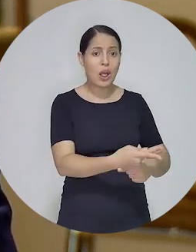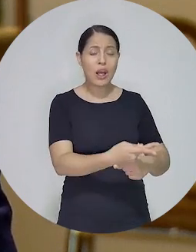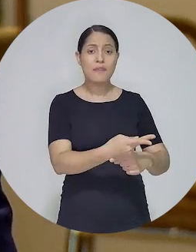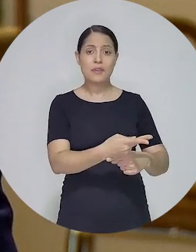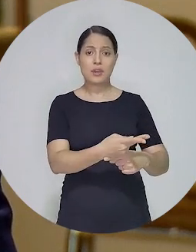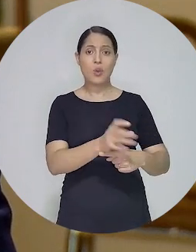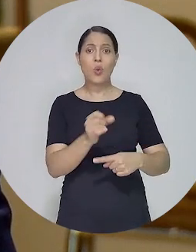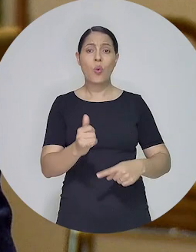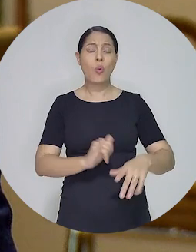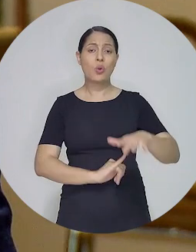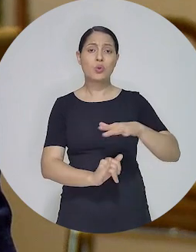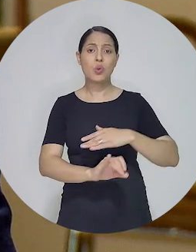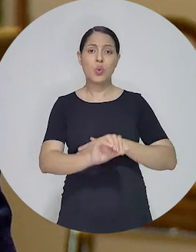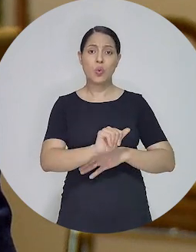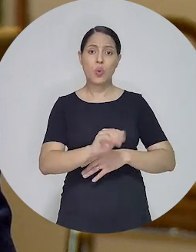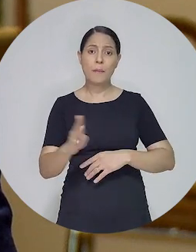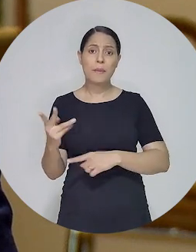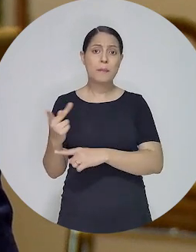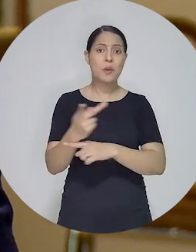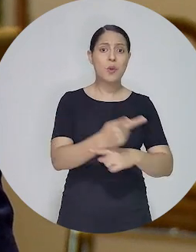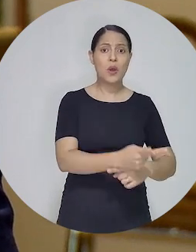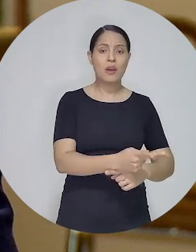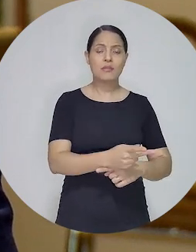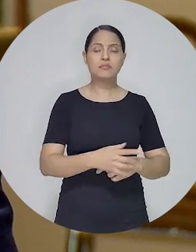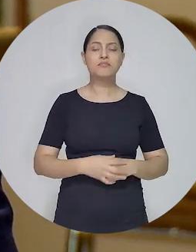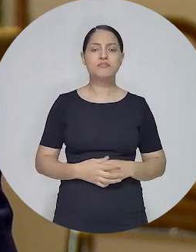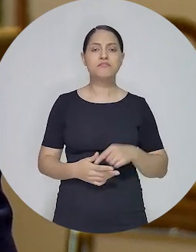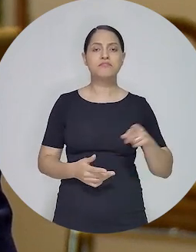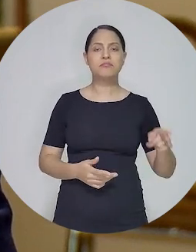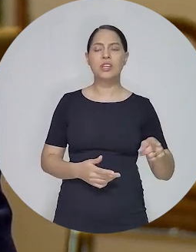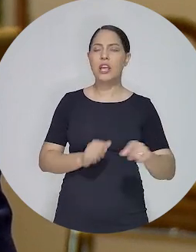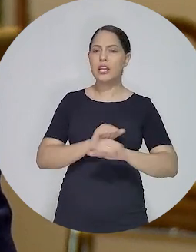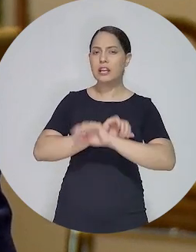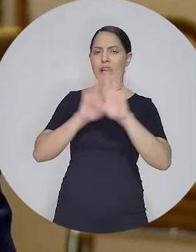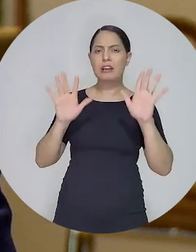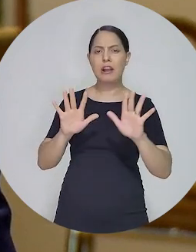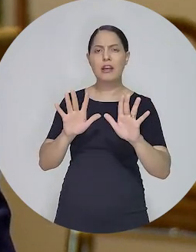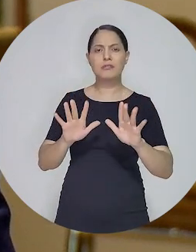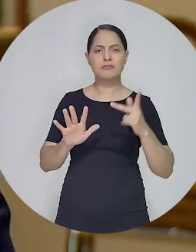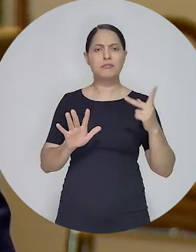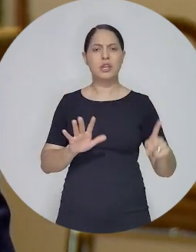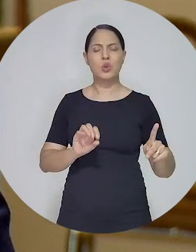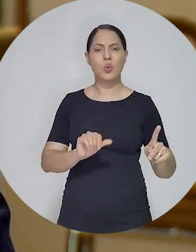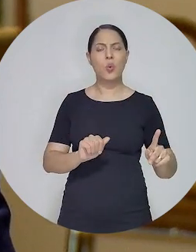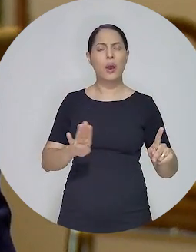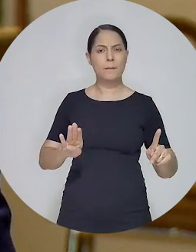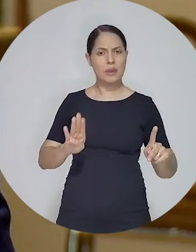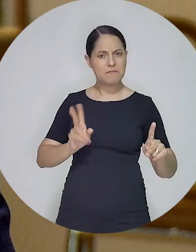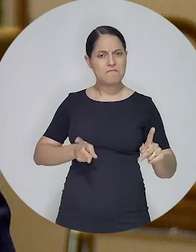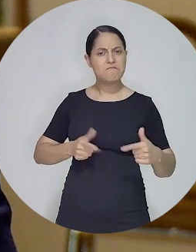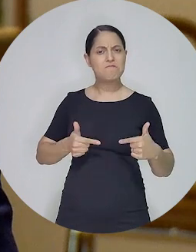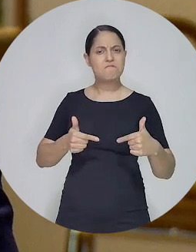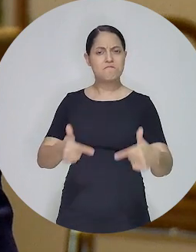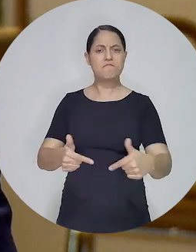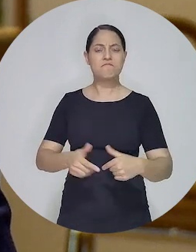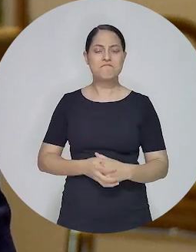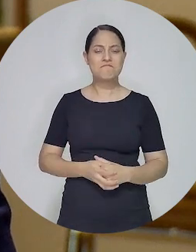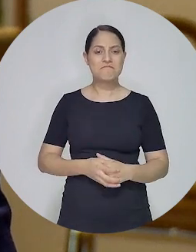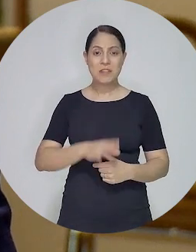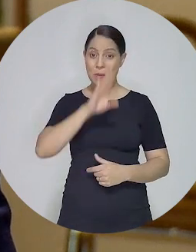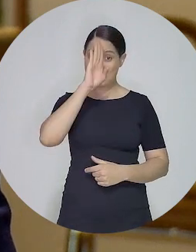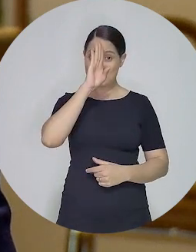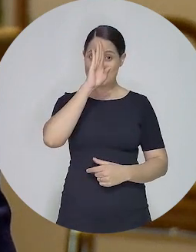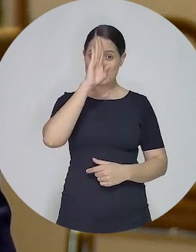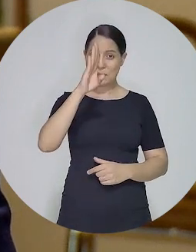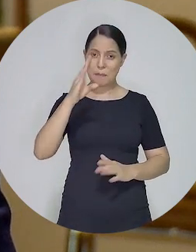precisou recorrer a ele, uma instituição, e havia uma simbiose clara entre ele e a ordem, sempre houve. Então, o